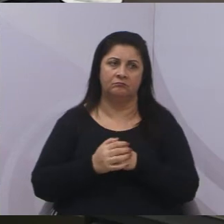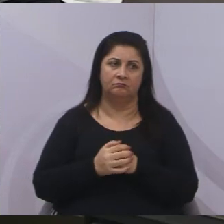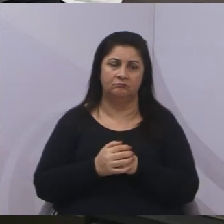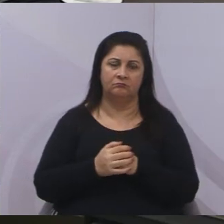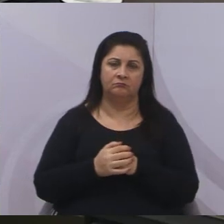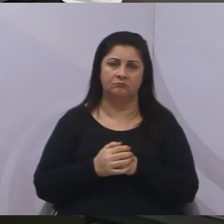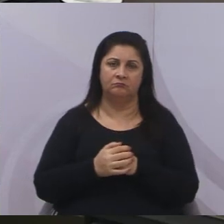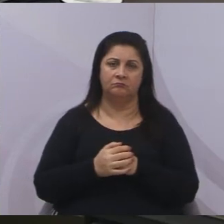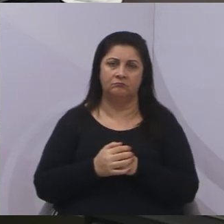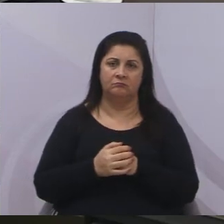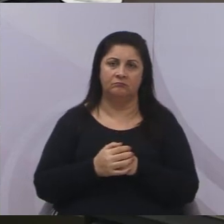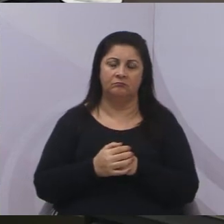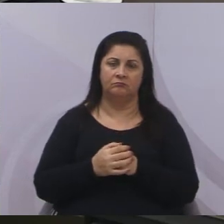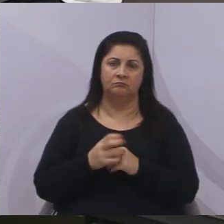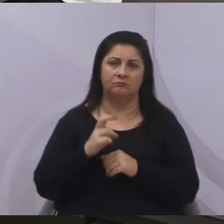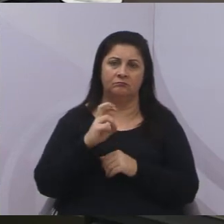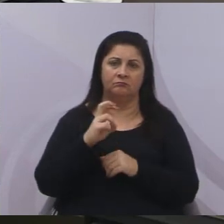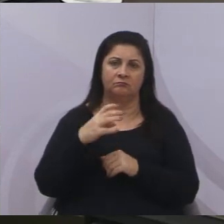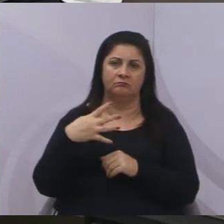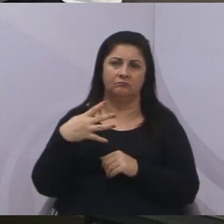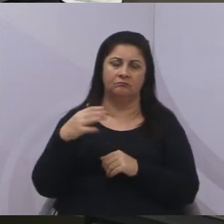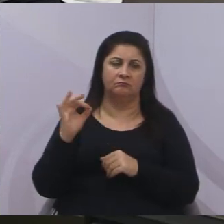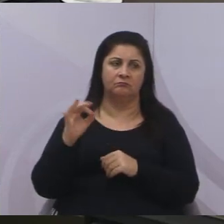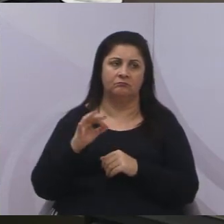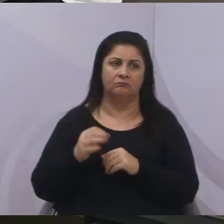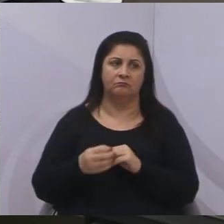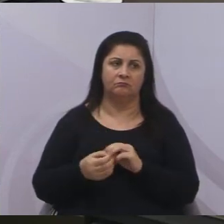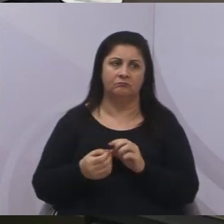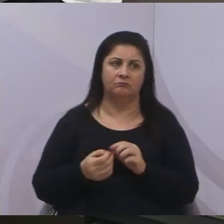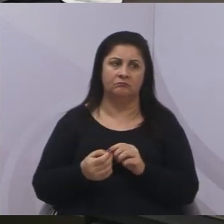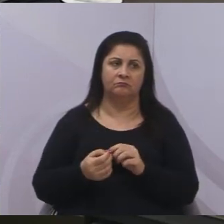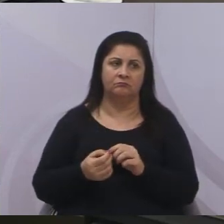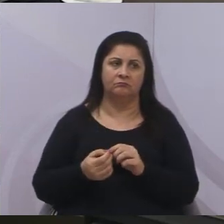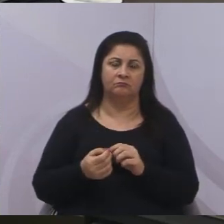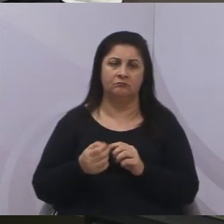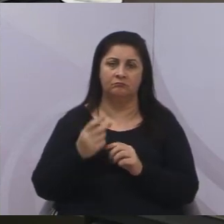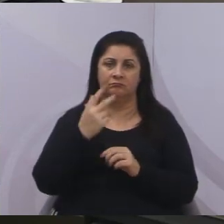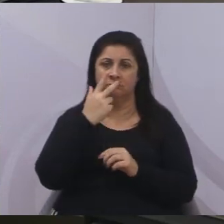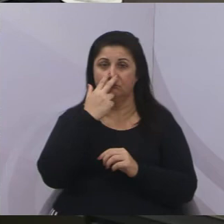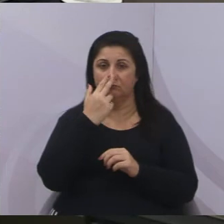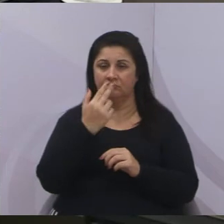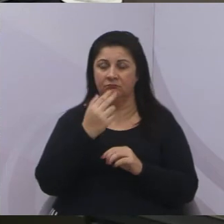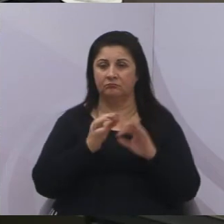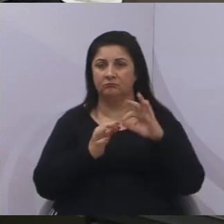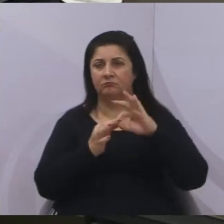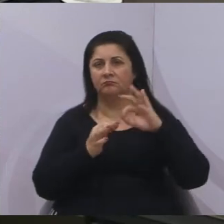pela legislação em vigor é de 54%, acho que nós estamos muito aquém.